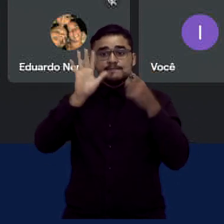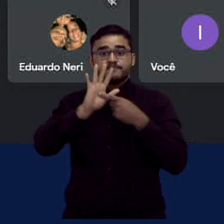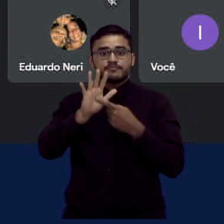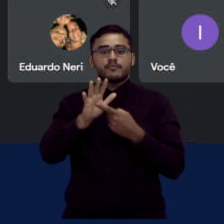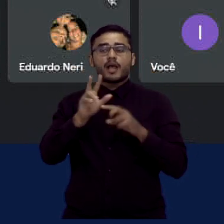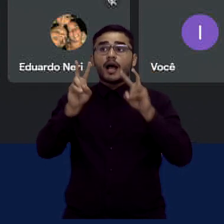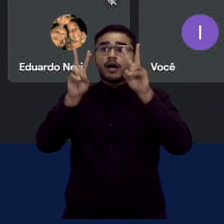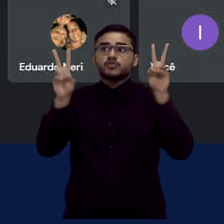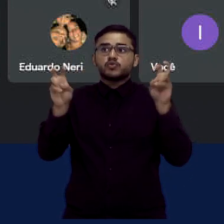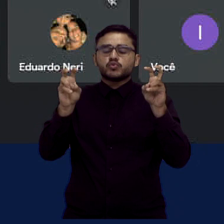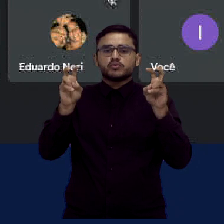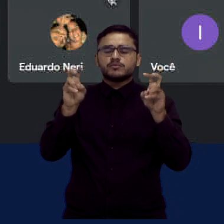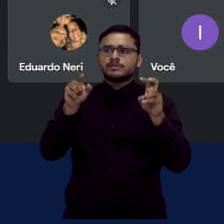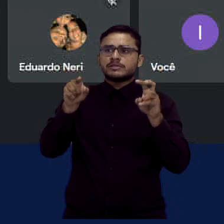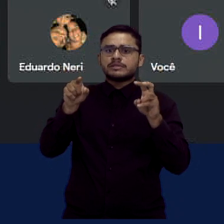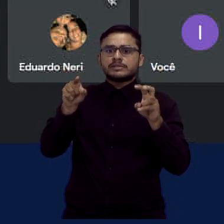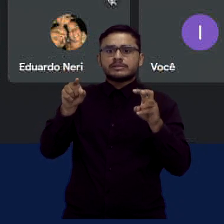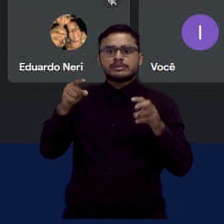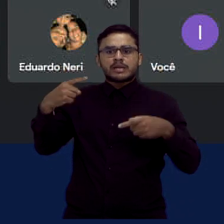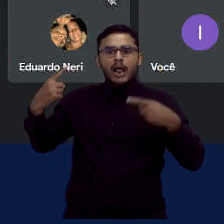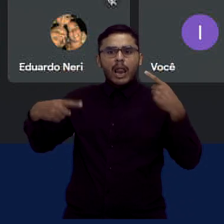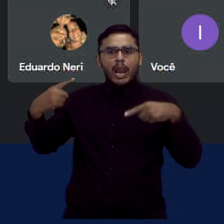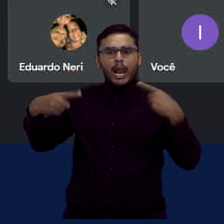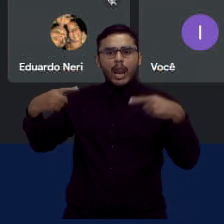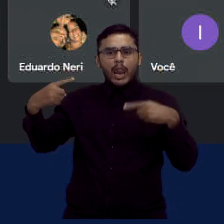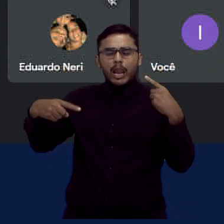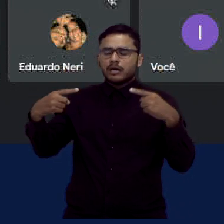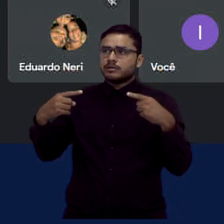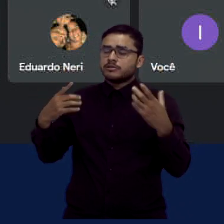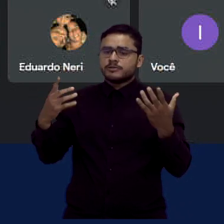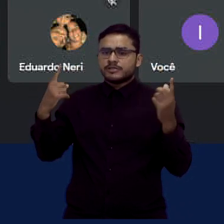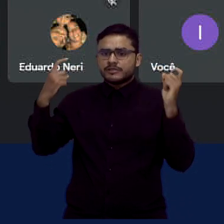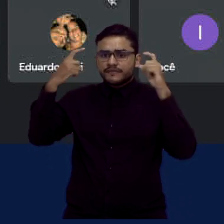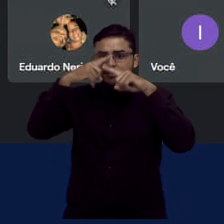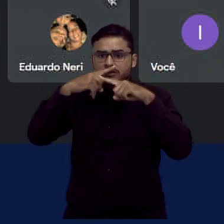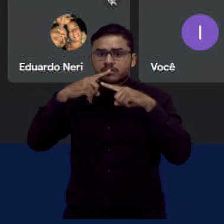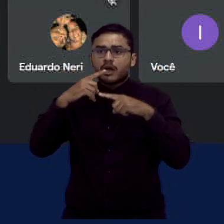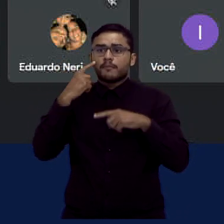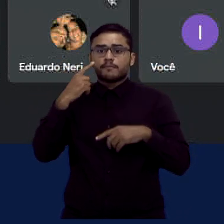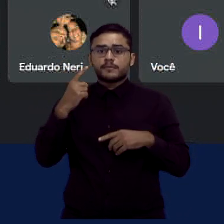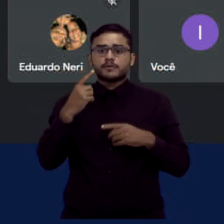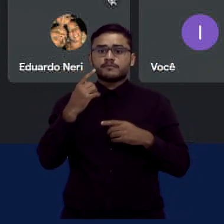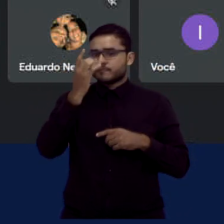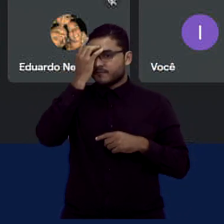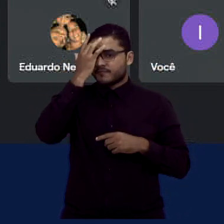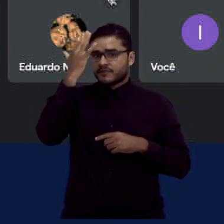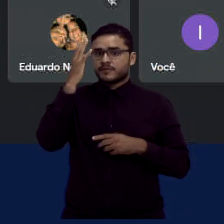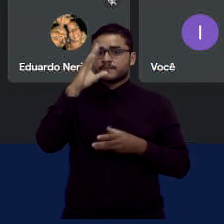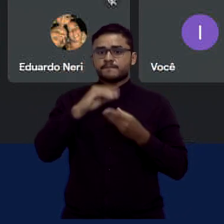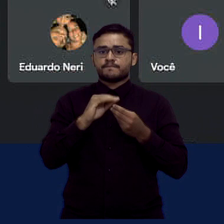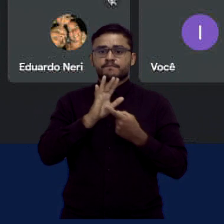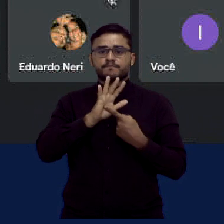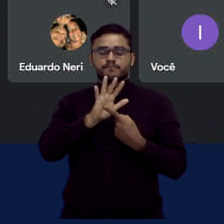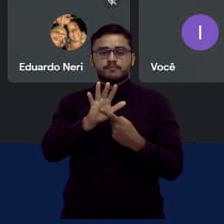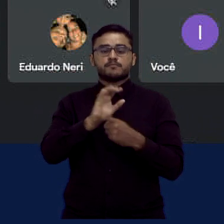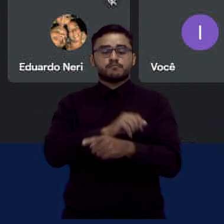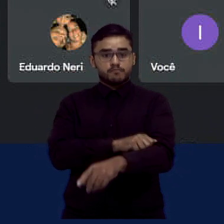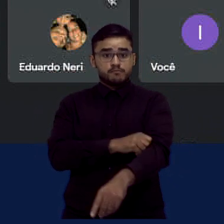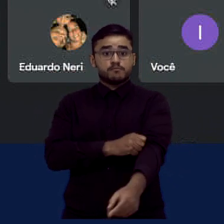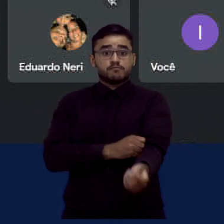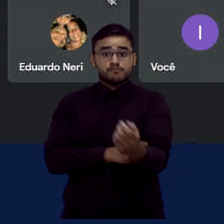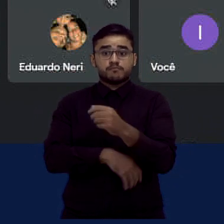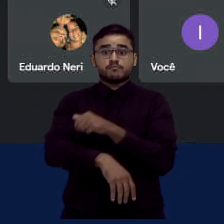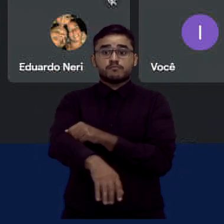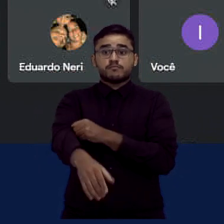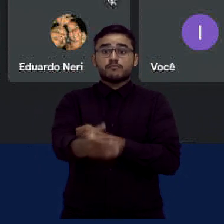complicadas. Então, assim, tem tudo a ver com o que a gente está falando, essas questões todas. Sabe, eu vou até me esticar mais. Eu coloco isso como uma